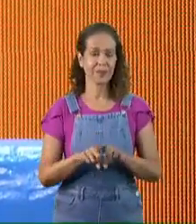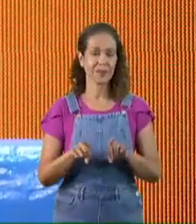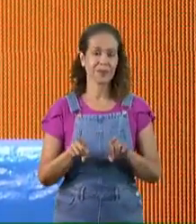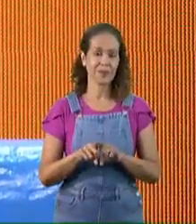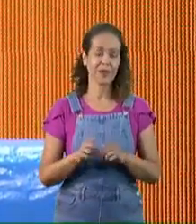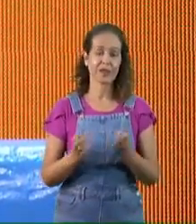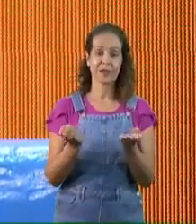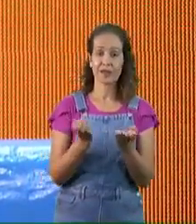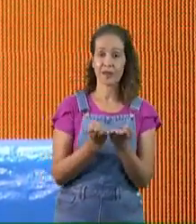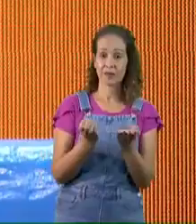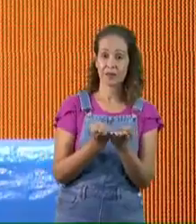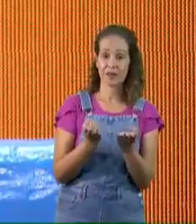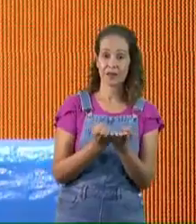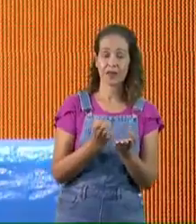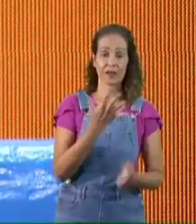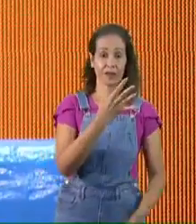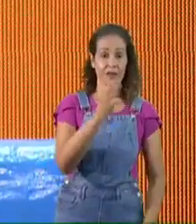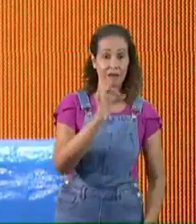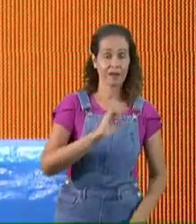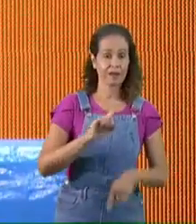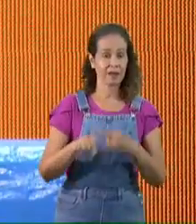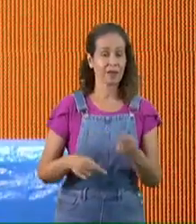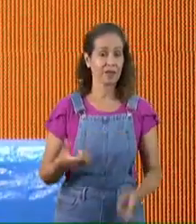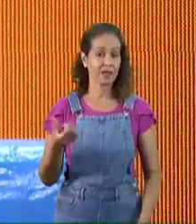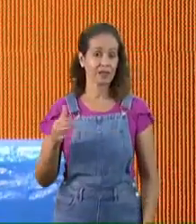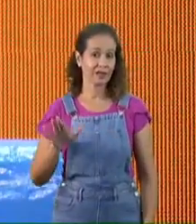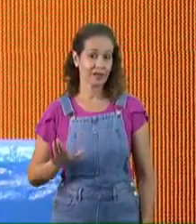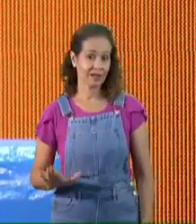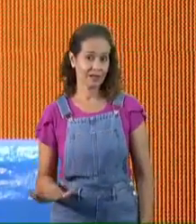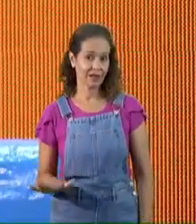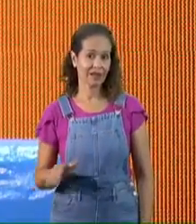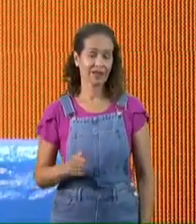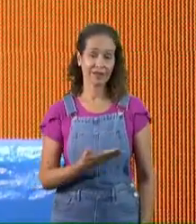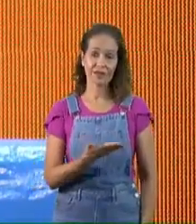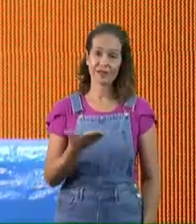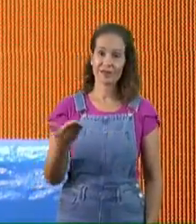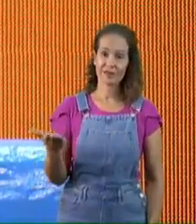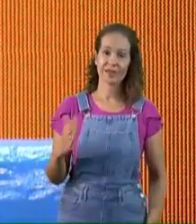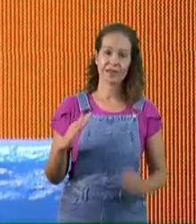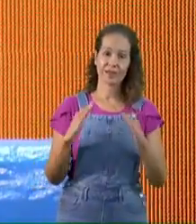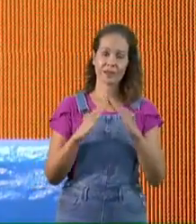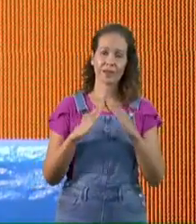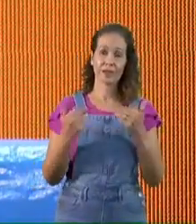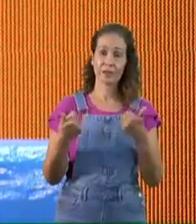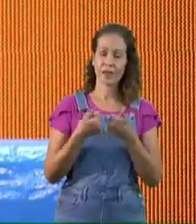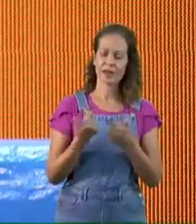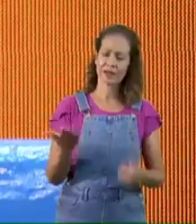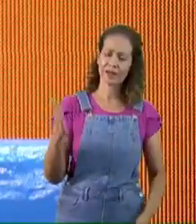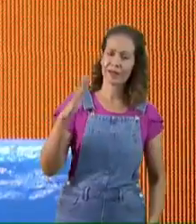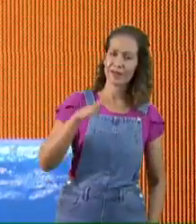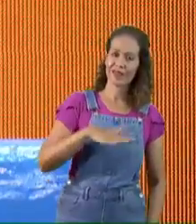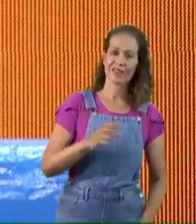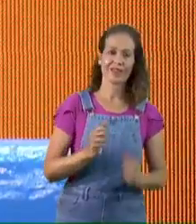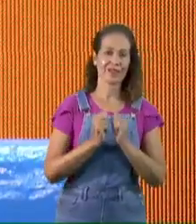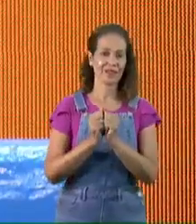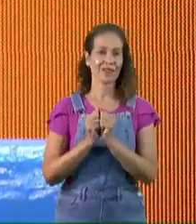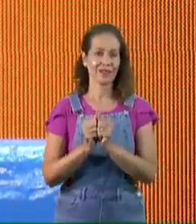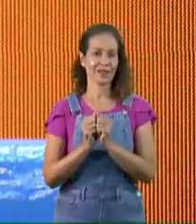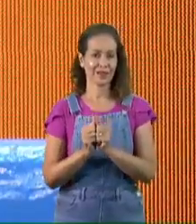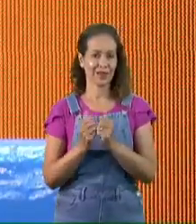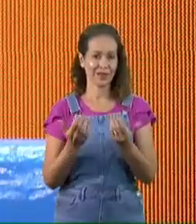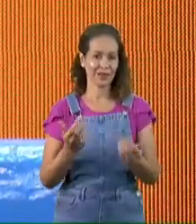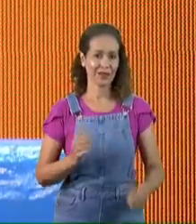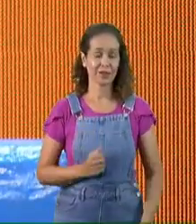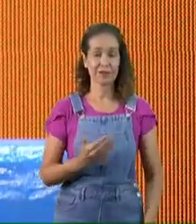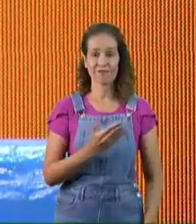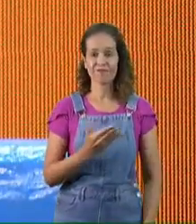escola bíblica, às 10 e às 18 horas. Então, você que mora aqui pertinho, vem estar conosco aqui. E você que,